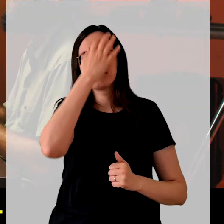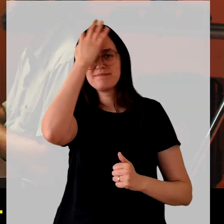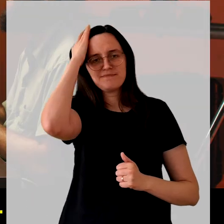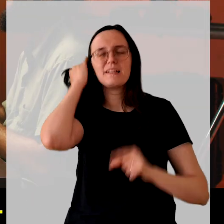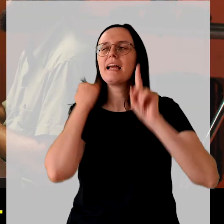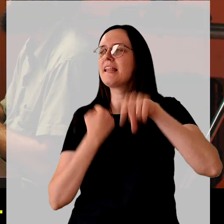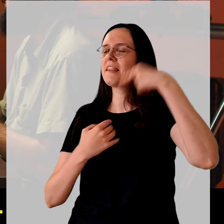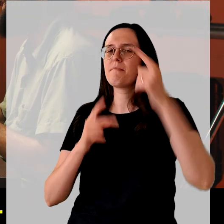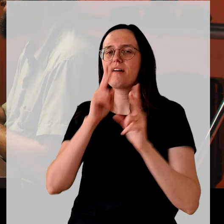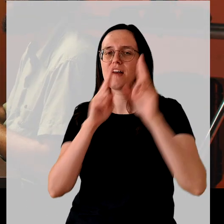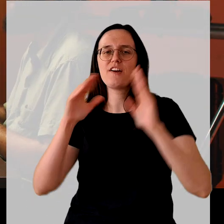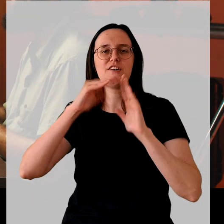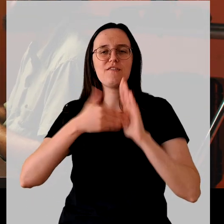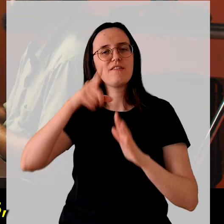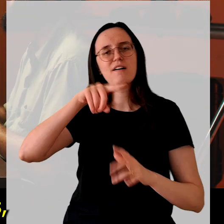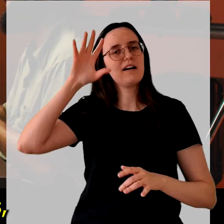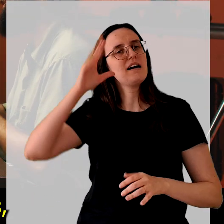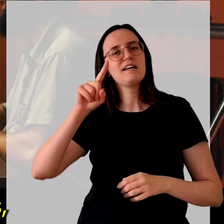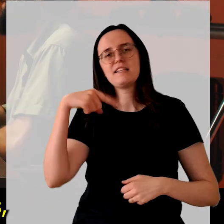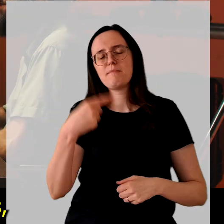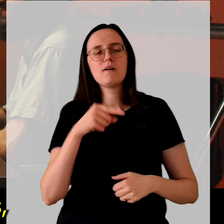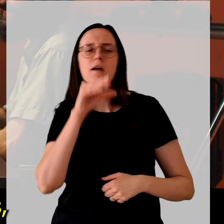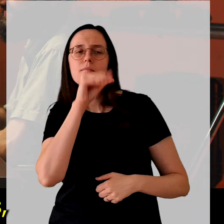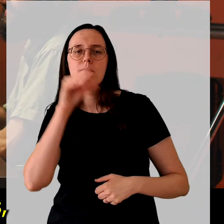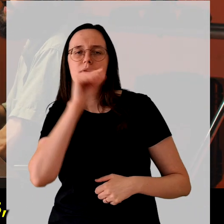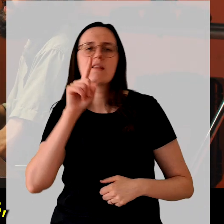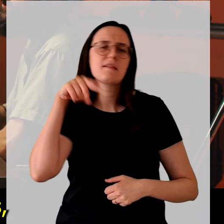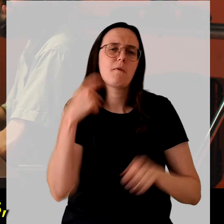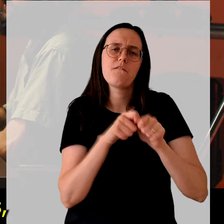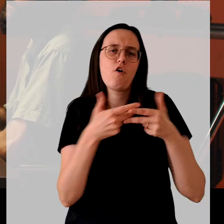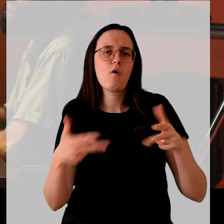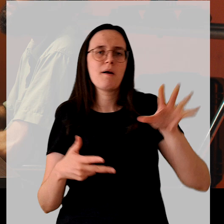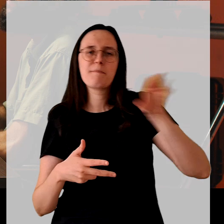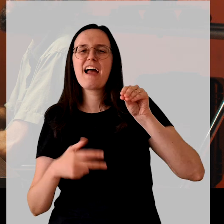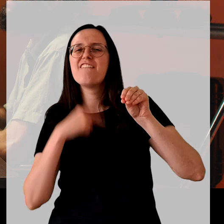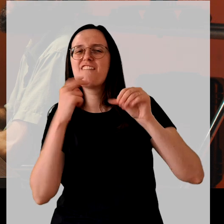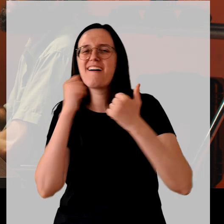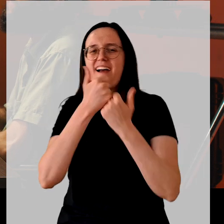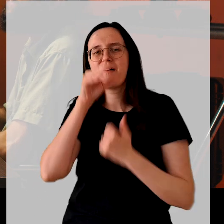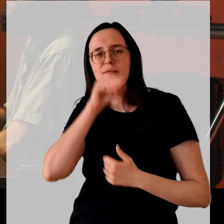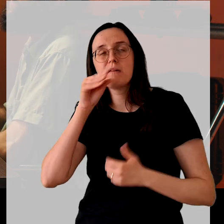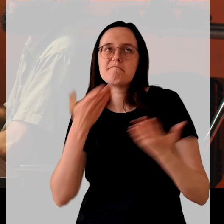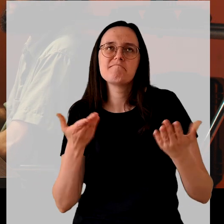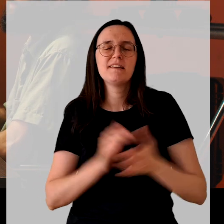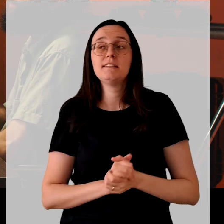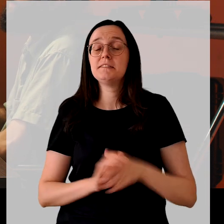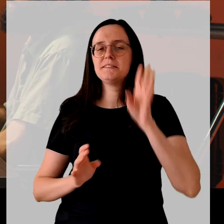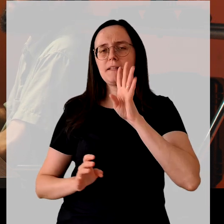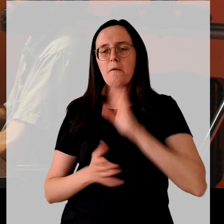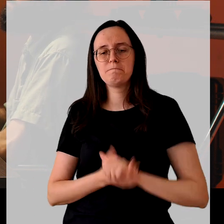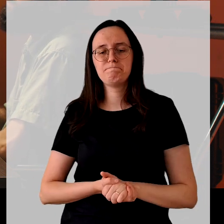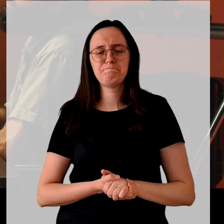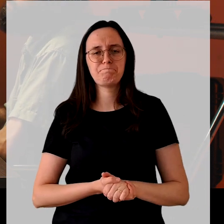E deixamos para os amigos após. Deixamos para após resolver isso aí, dublar esses ADRs depois e fazer tudo. Mas